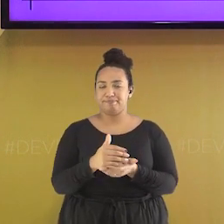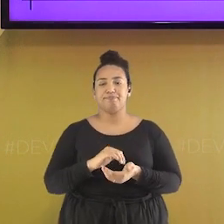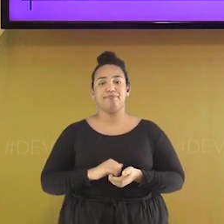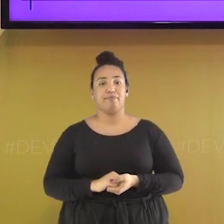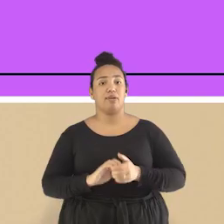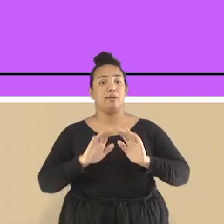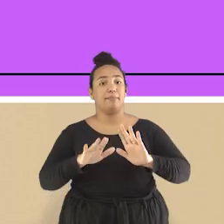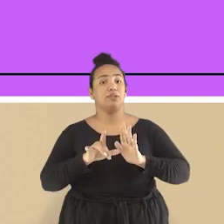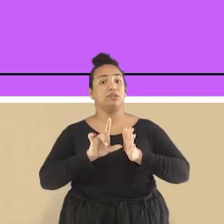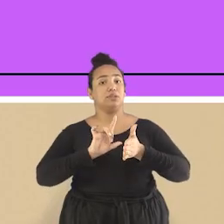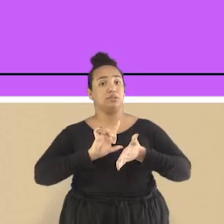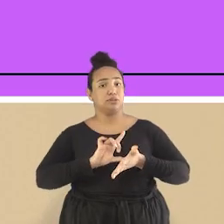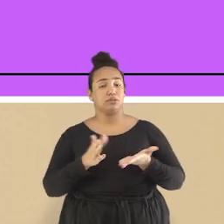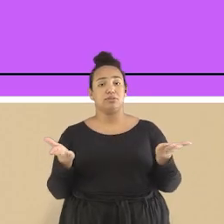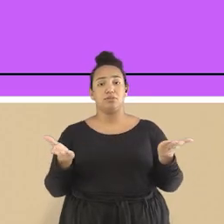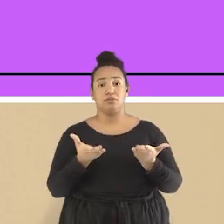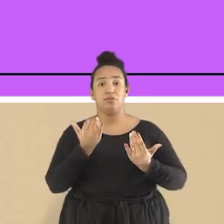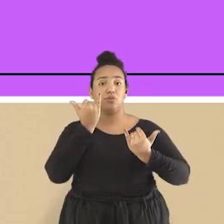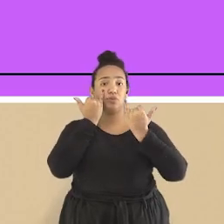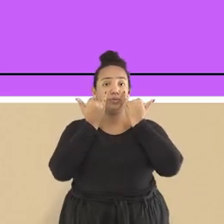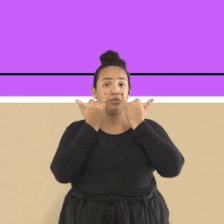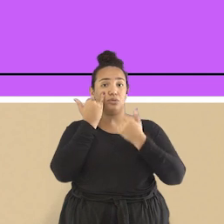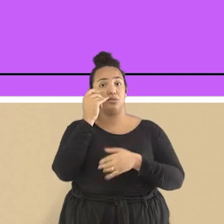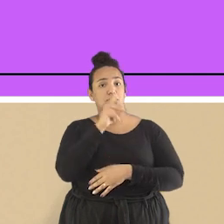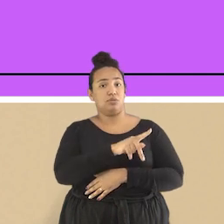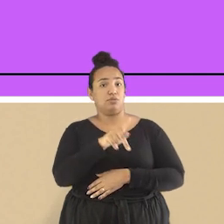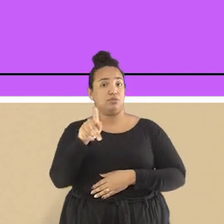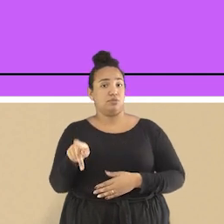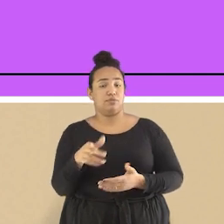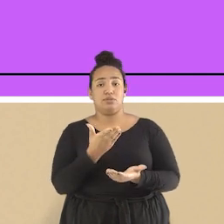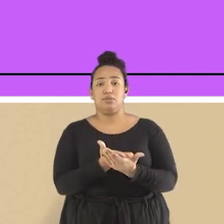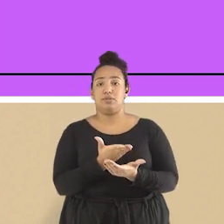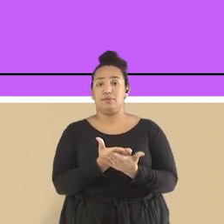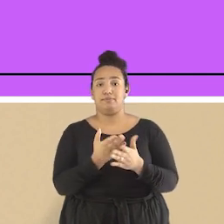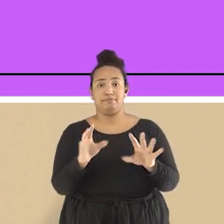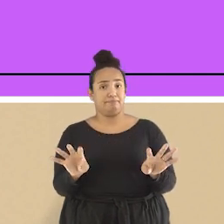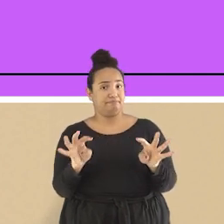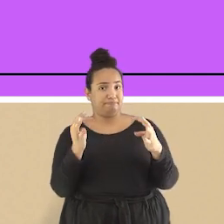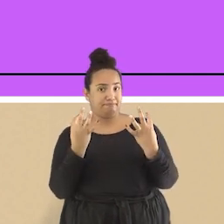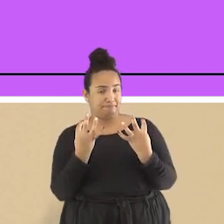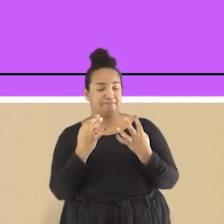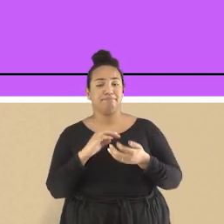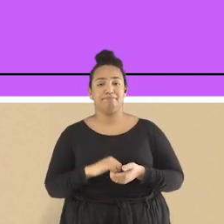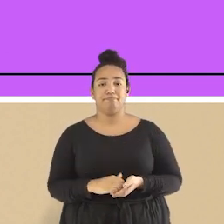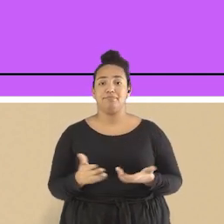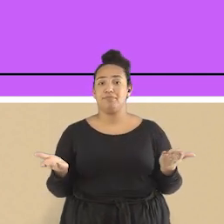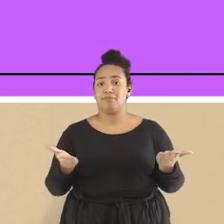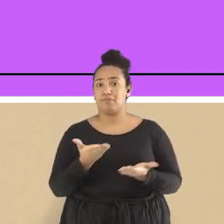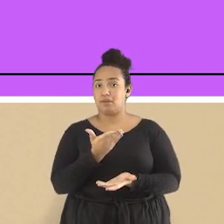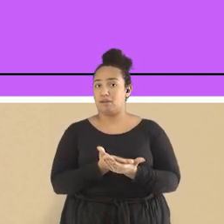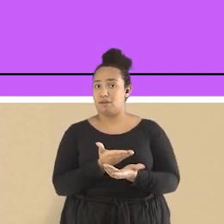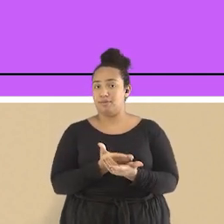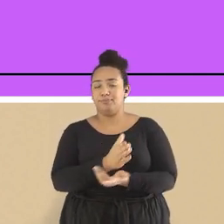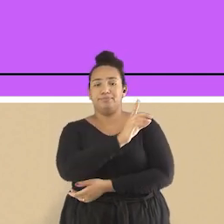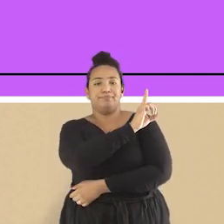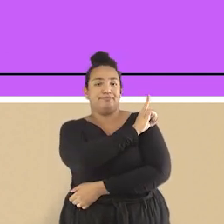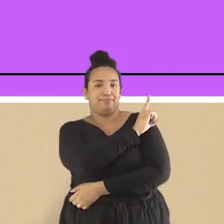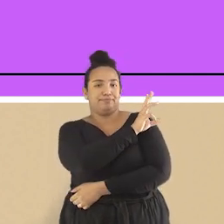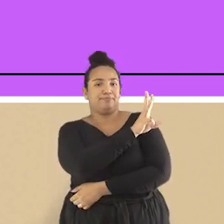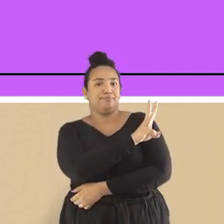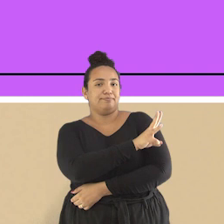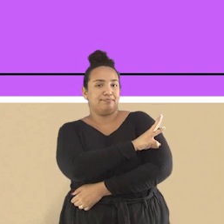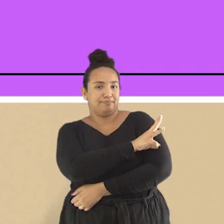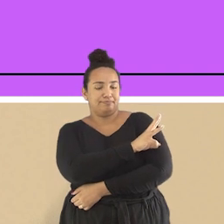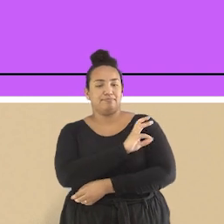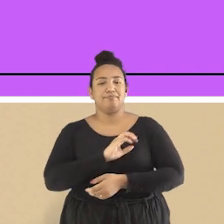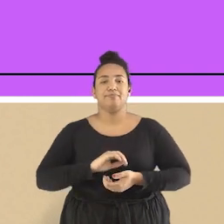começar. Antes de iniciarmos, algumas informações para os professores que nos acompanham. Essa aula é do 1º ao 3º